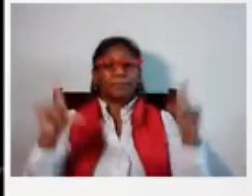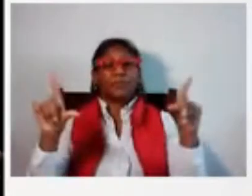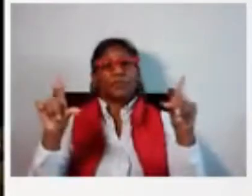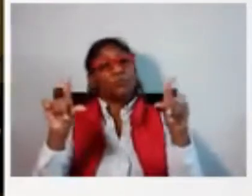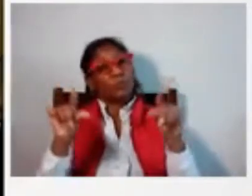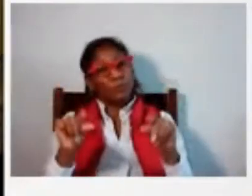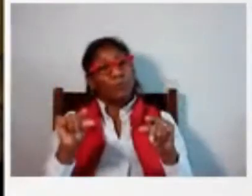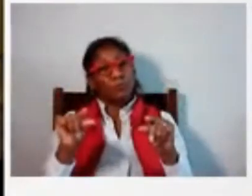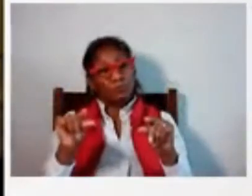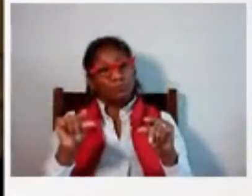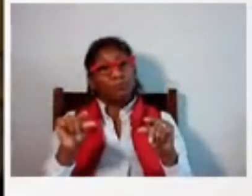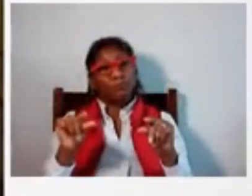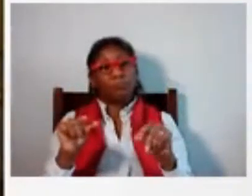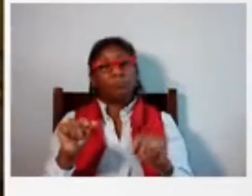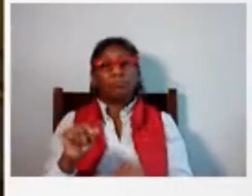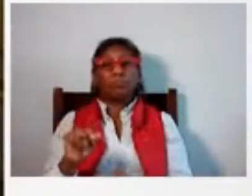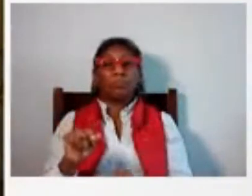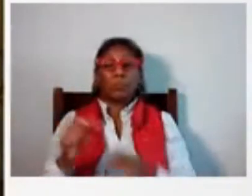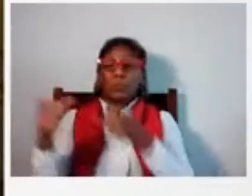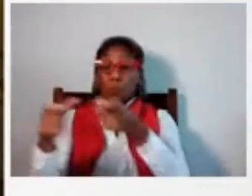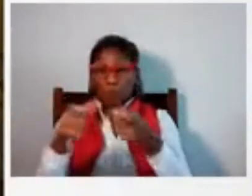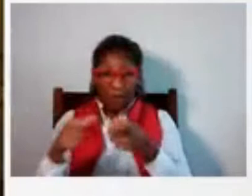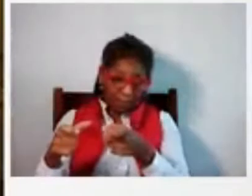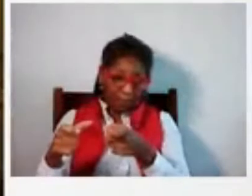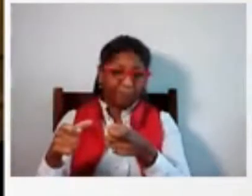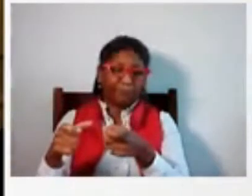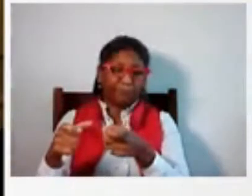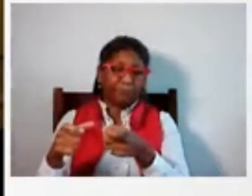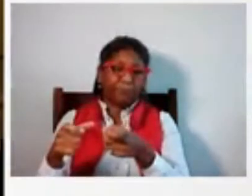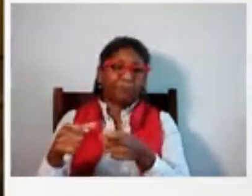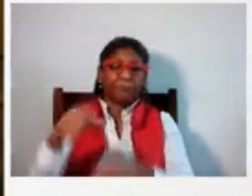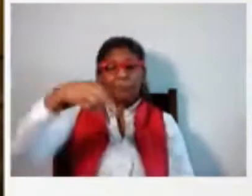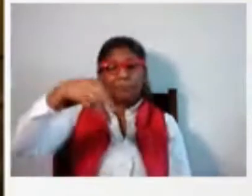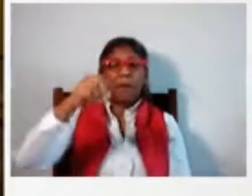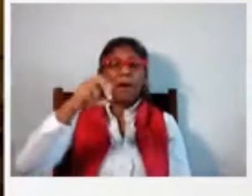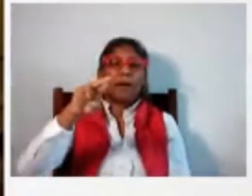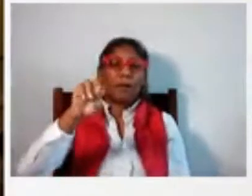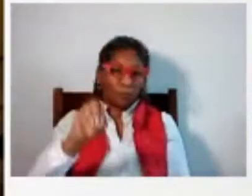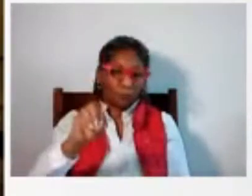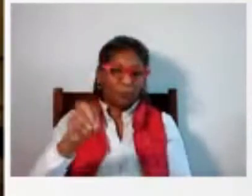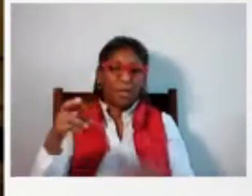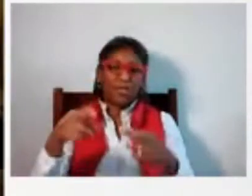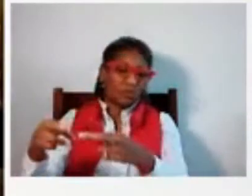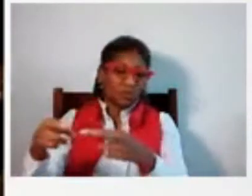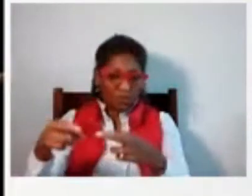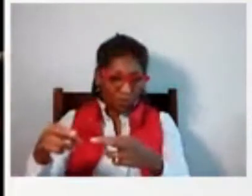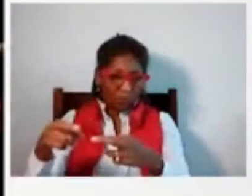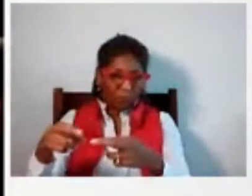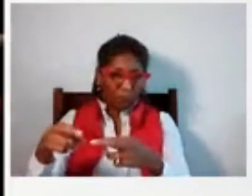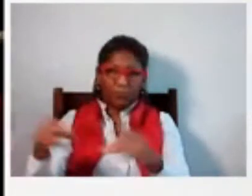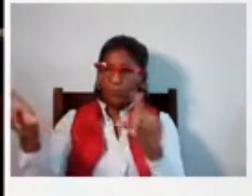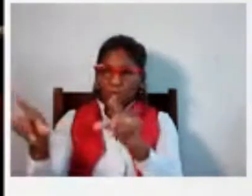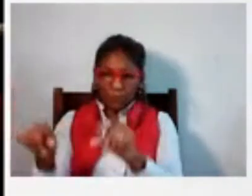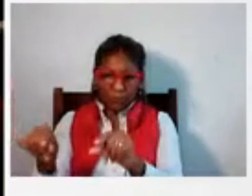né, na região centro-oeste, na macro-região centro-oeste, para 2,27. Isso é